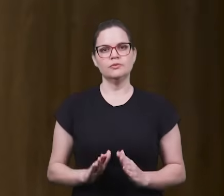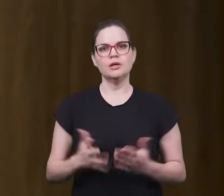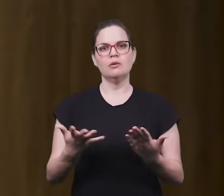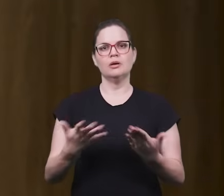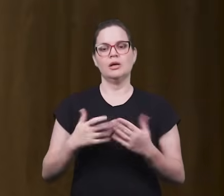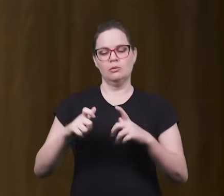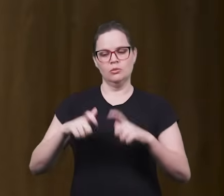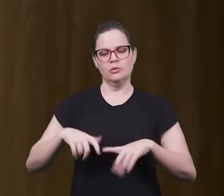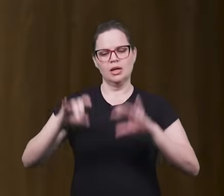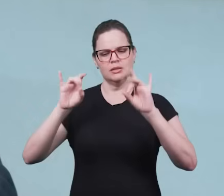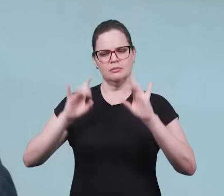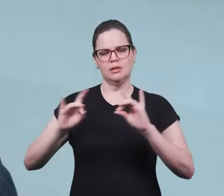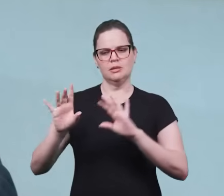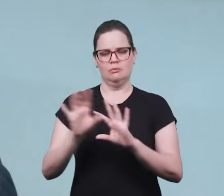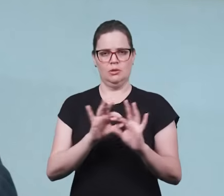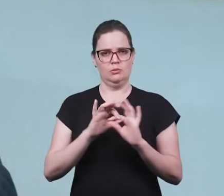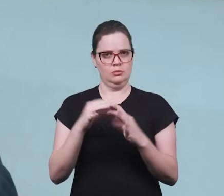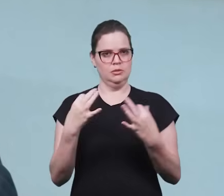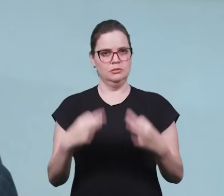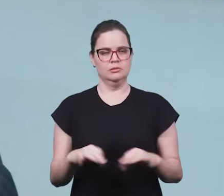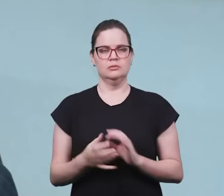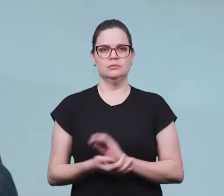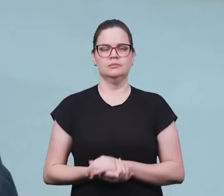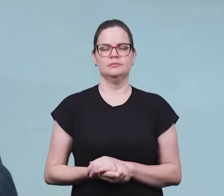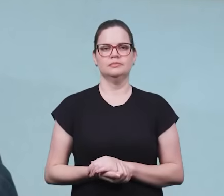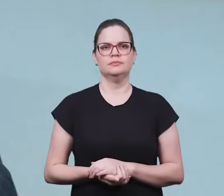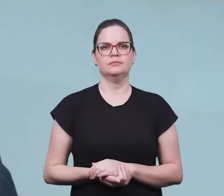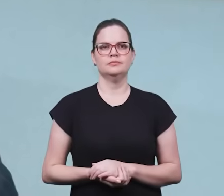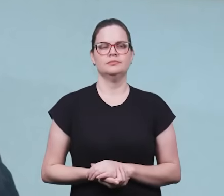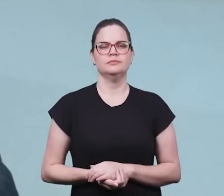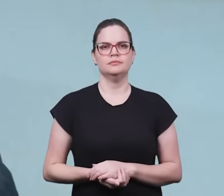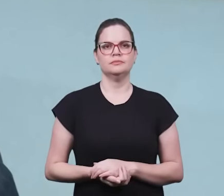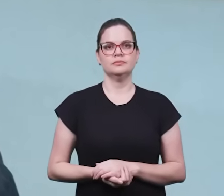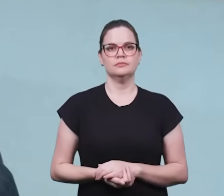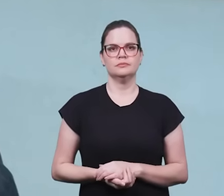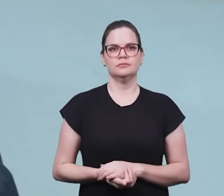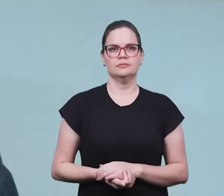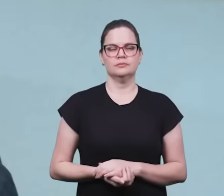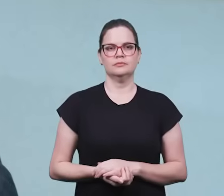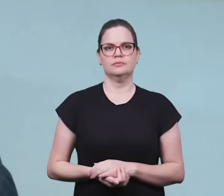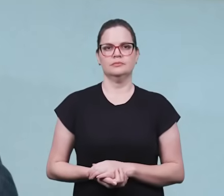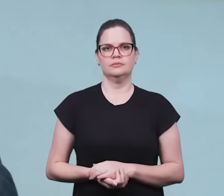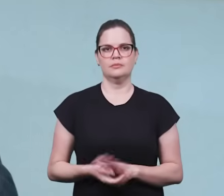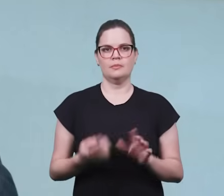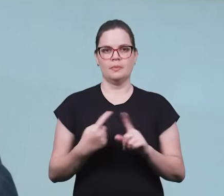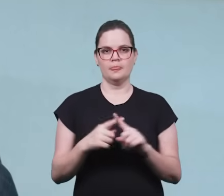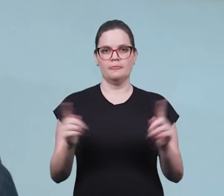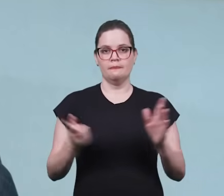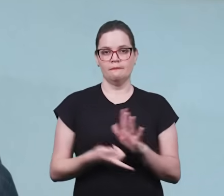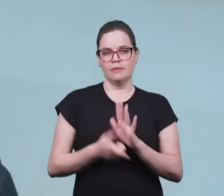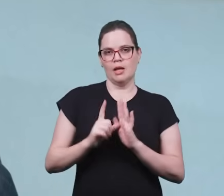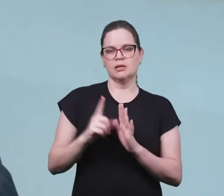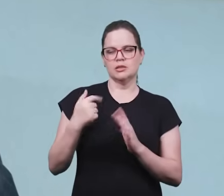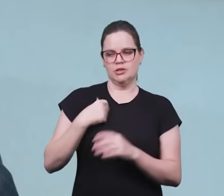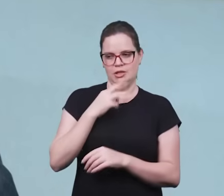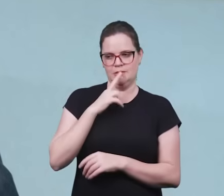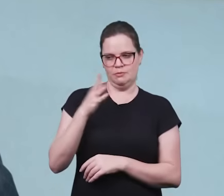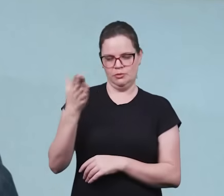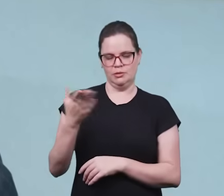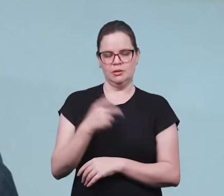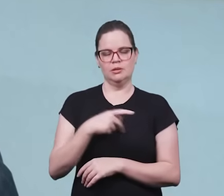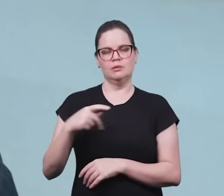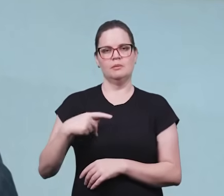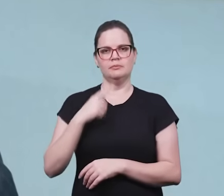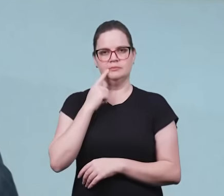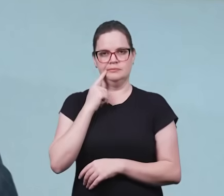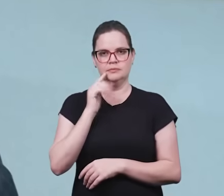de comunhão. Exatamente isso, né? Só que antes de entrar na pergunta do pastor Juliano, só